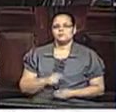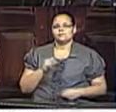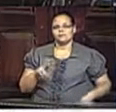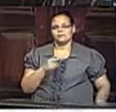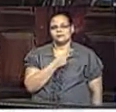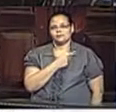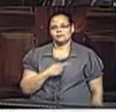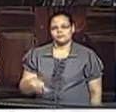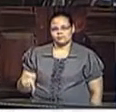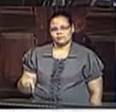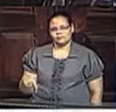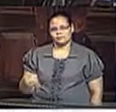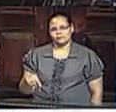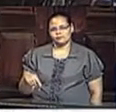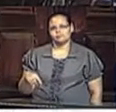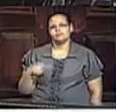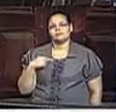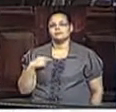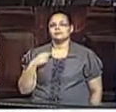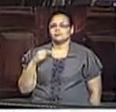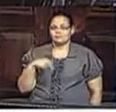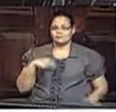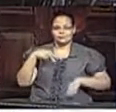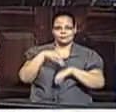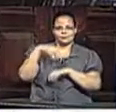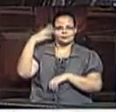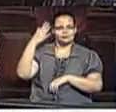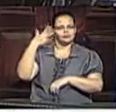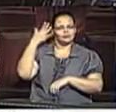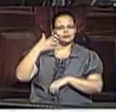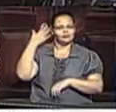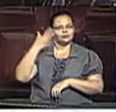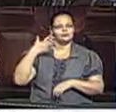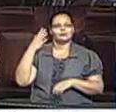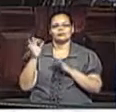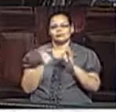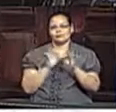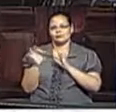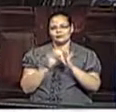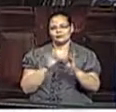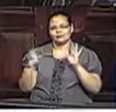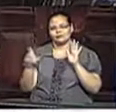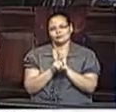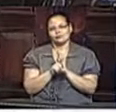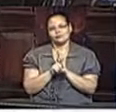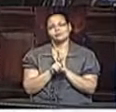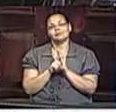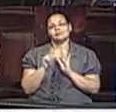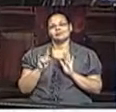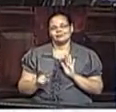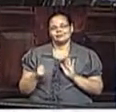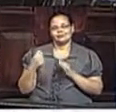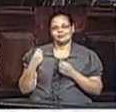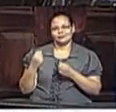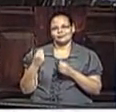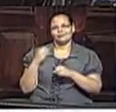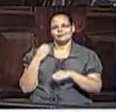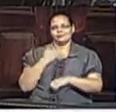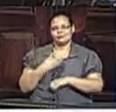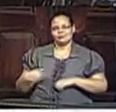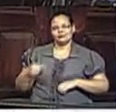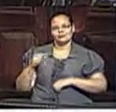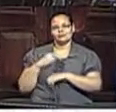Senhor presidente, subo aqui nessa tribuna para discutir projeto de lei encaminhado pelo Poder Executivo que